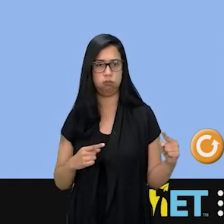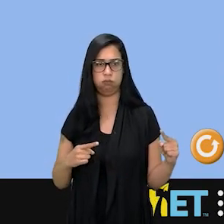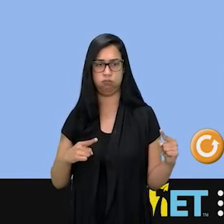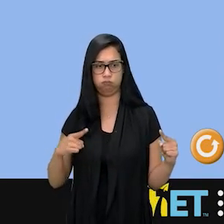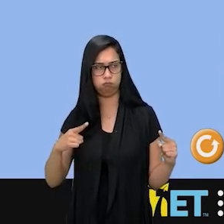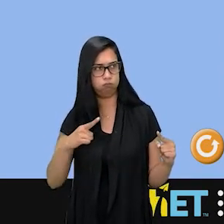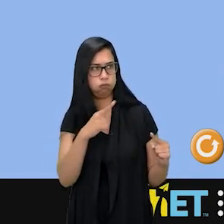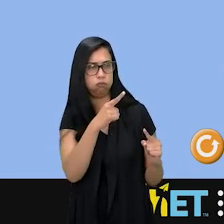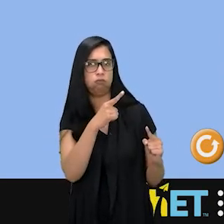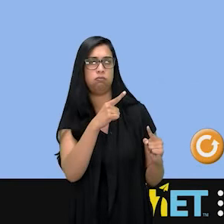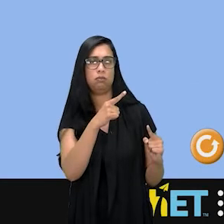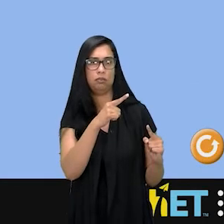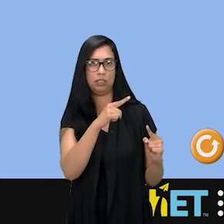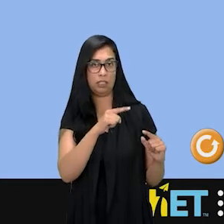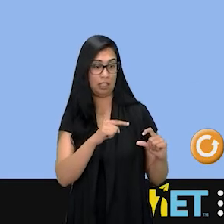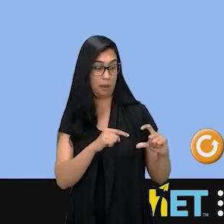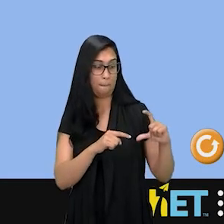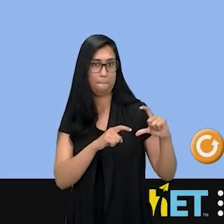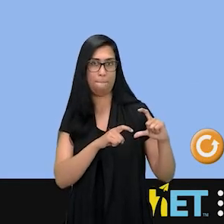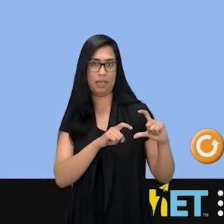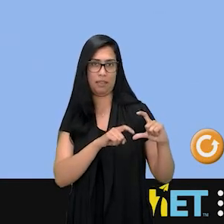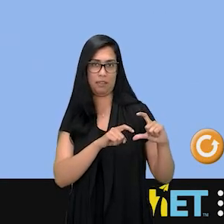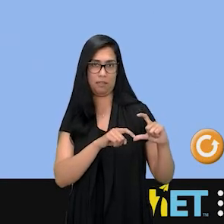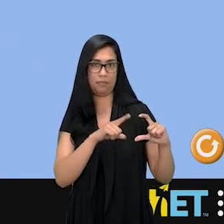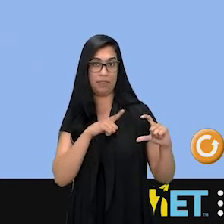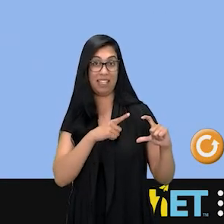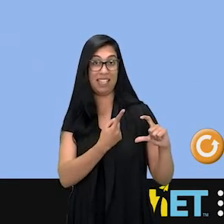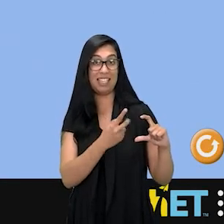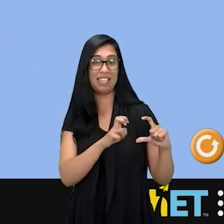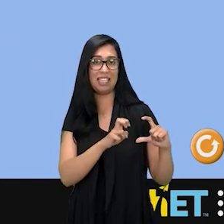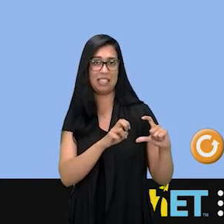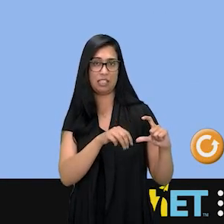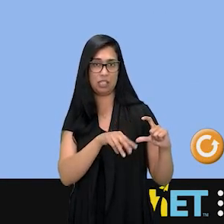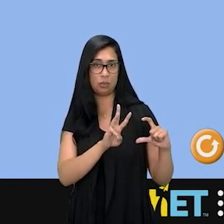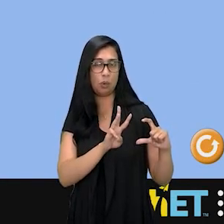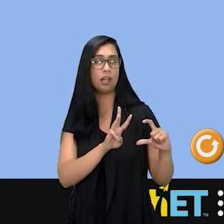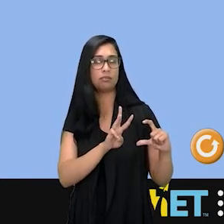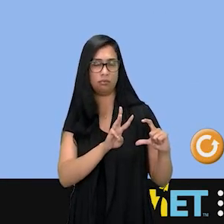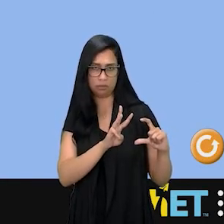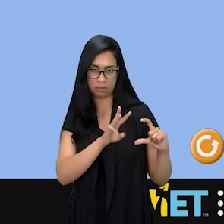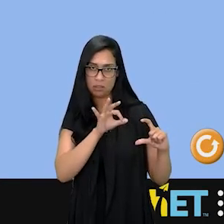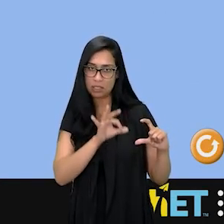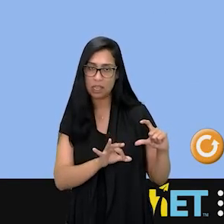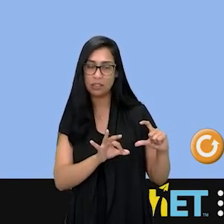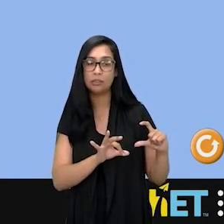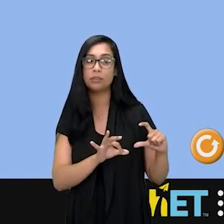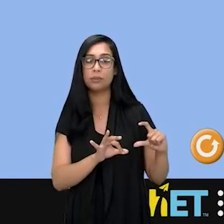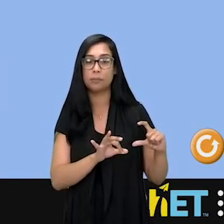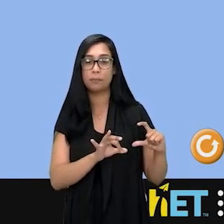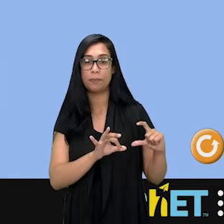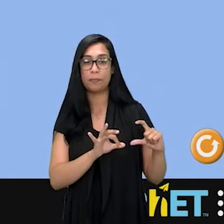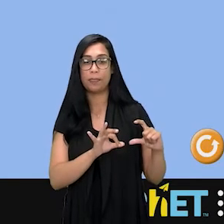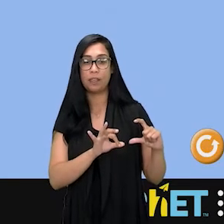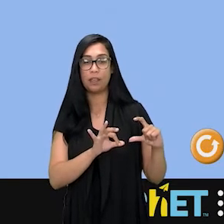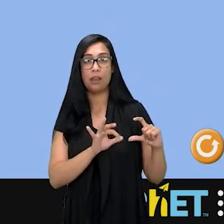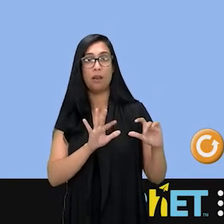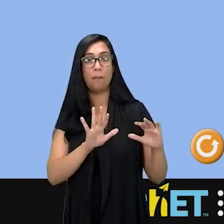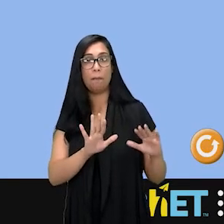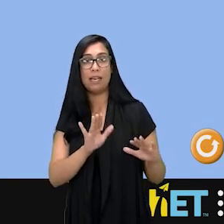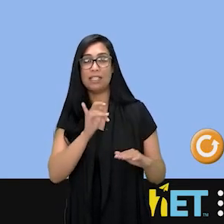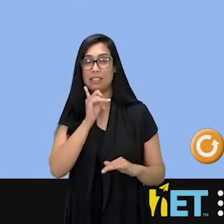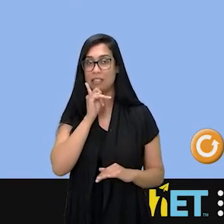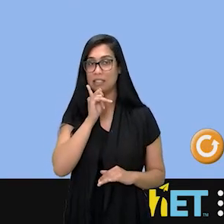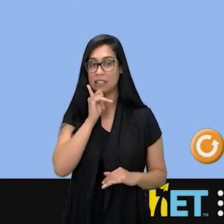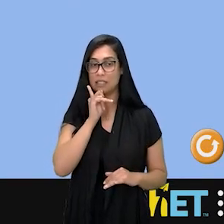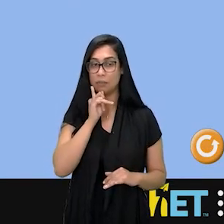na pilha, tem que 15 volts conforme tá dizendo a especificação inicial. Agora, quando eu colocar nessa lâmpada